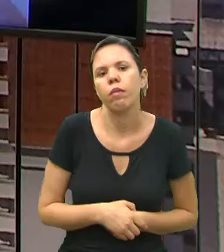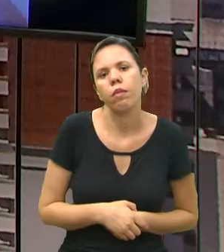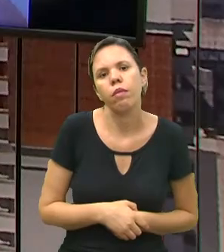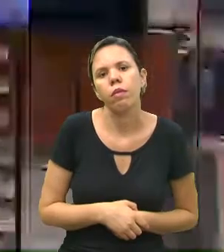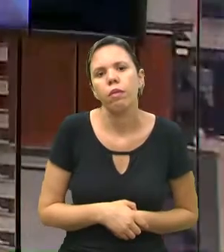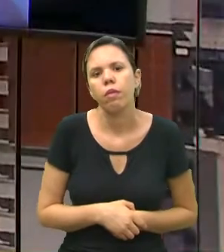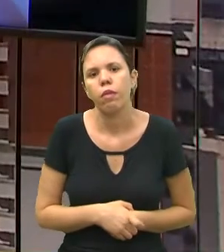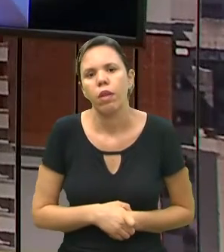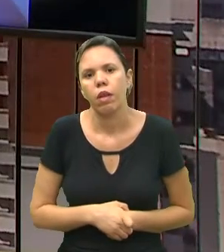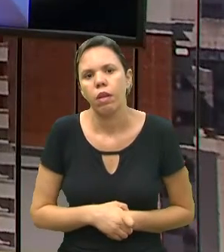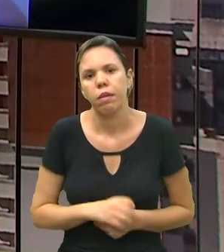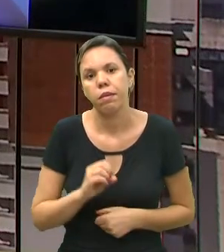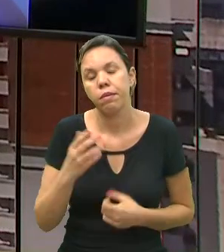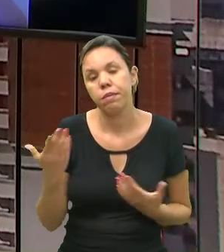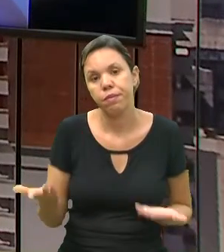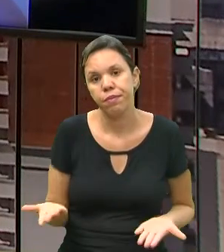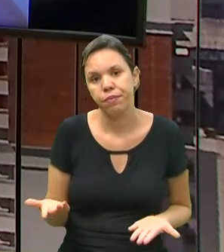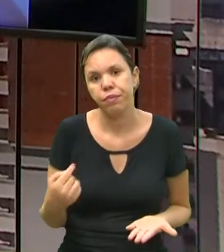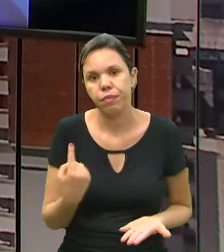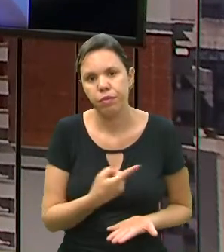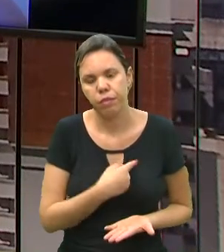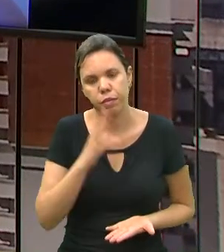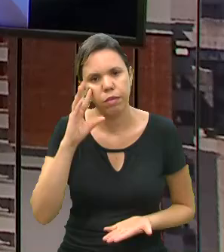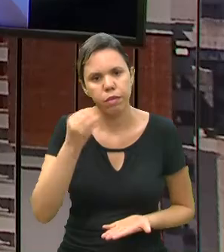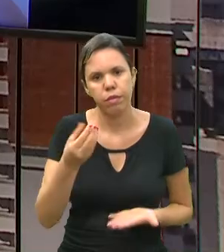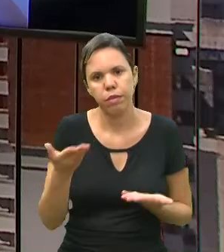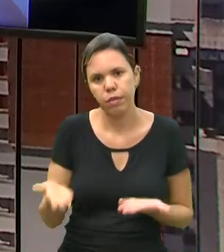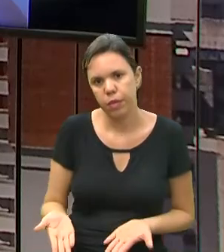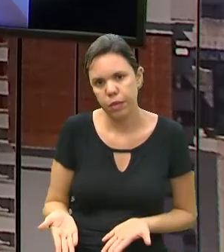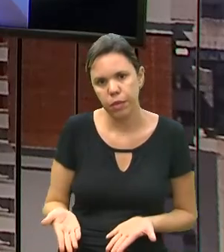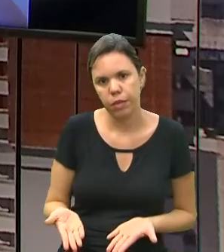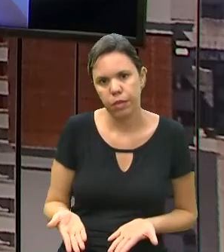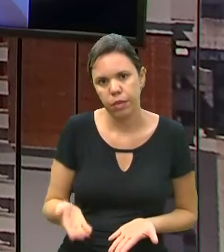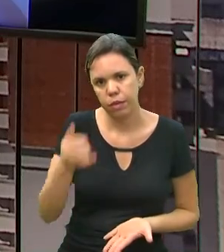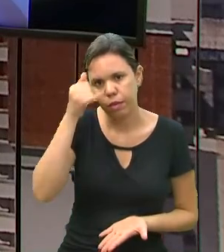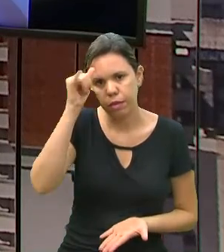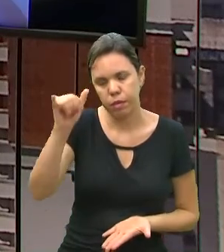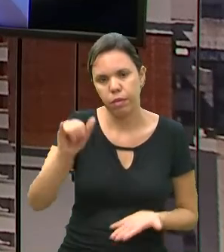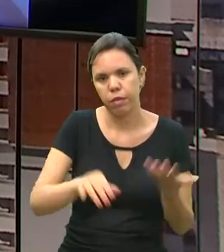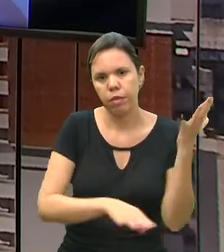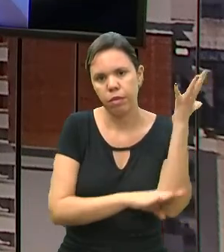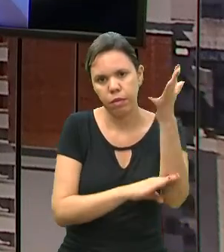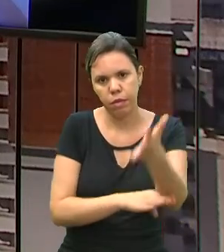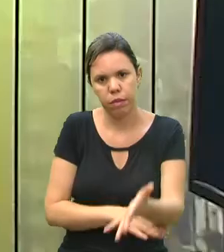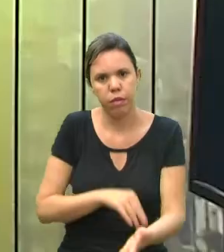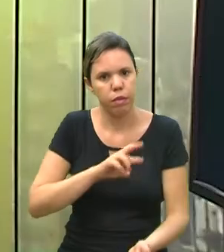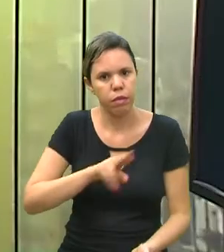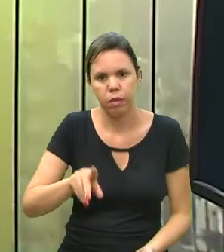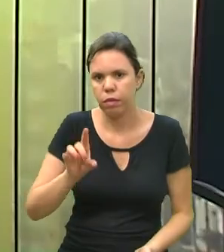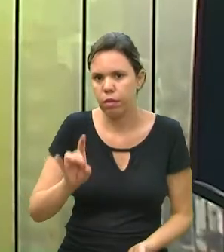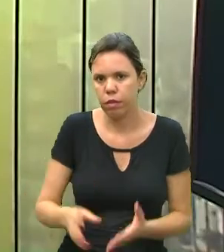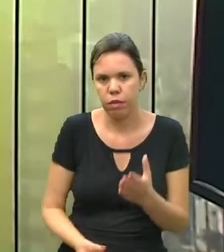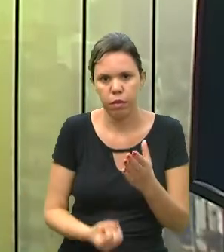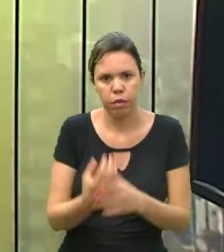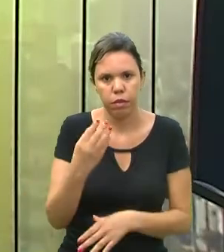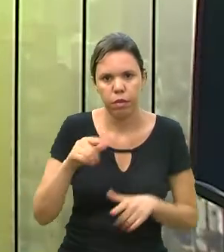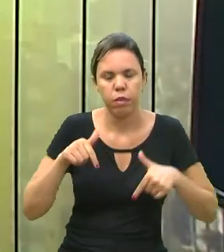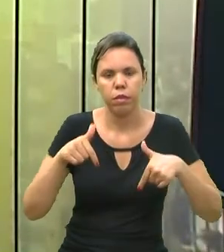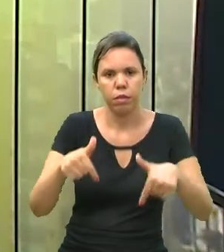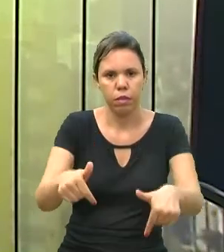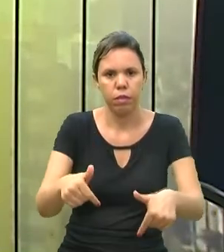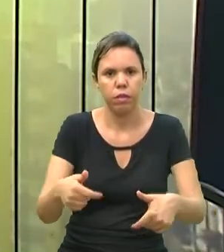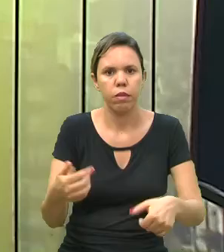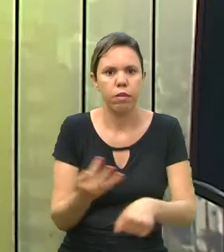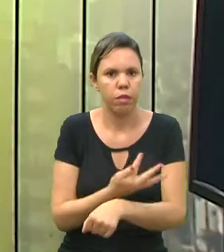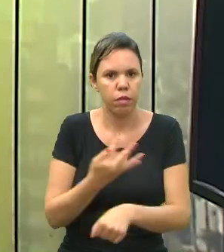patógenos. Ou seja, né, Frederico, a gente está entendendo aqui que o combate ao desmatamento ele não é só fundamental para enfrentar